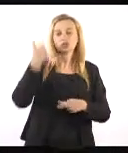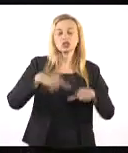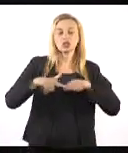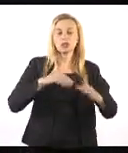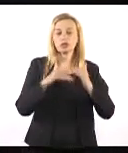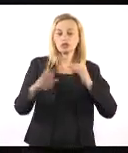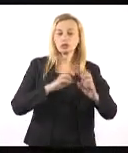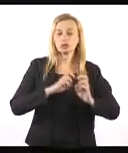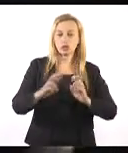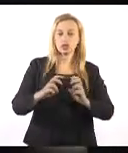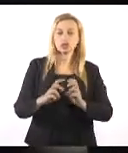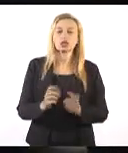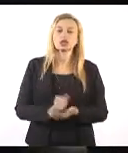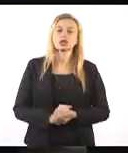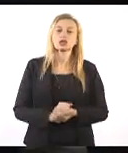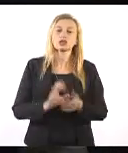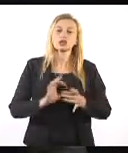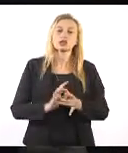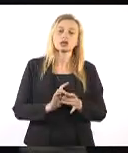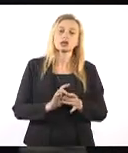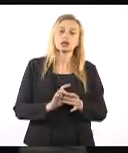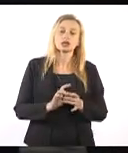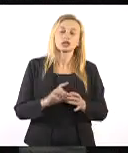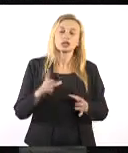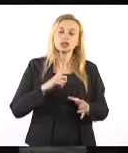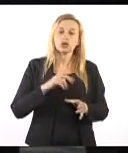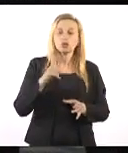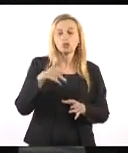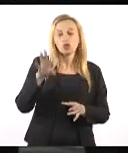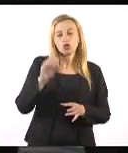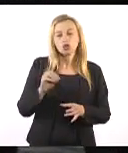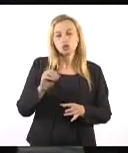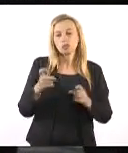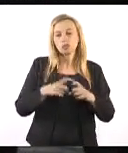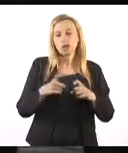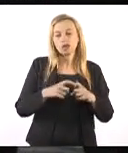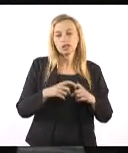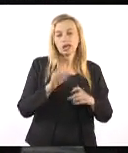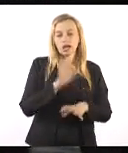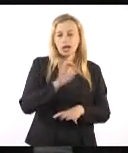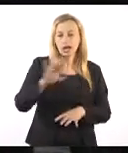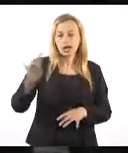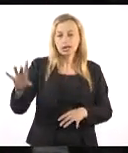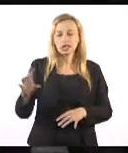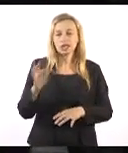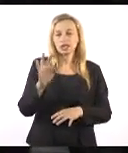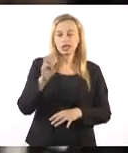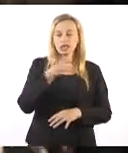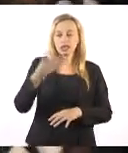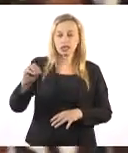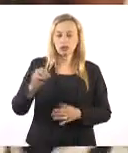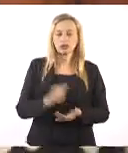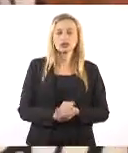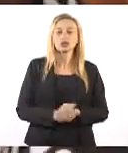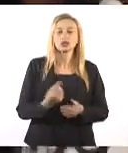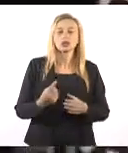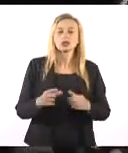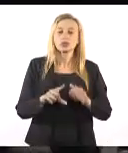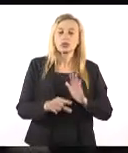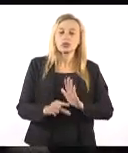Rio de Janeiro ficam autorizados a instalar pelo menos um posto de atendimento médico a cada 4 estações no interior da estação. Parágrafo único, a